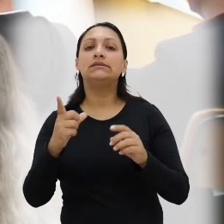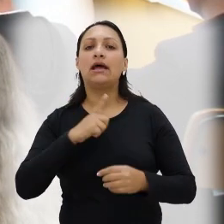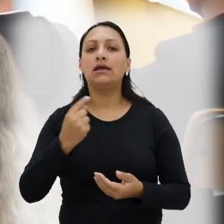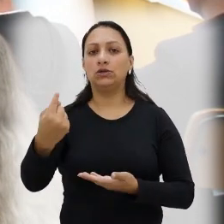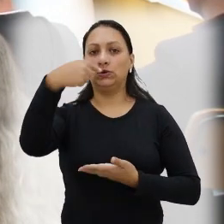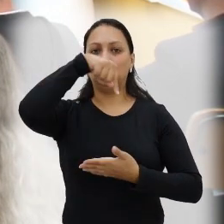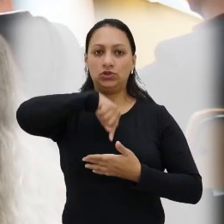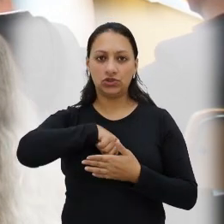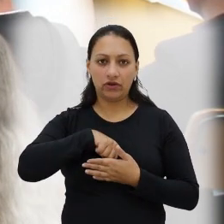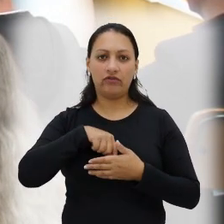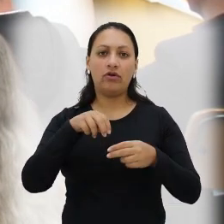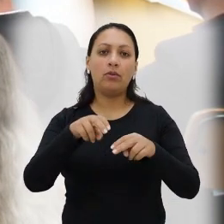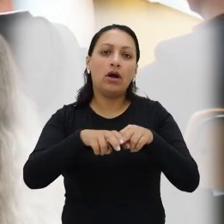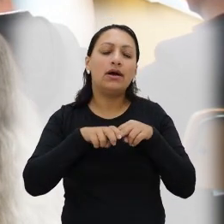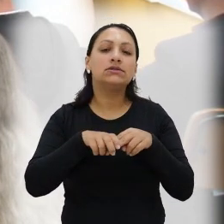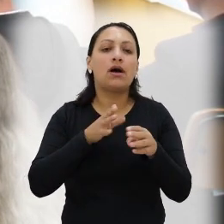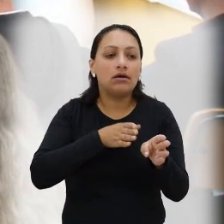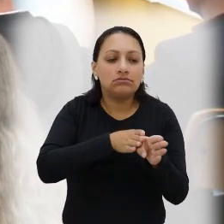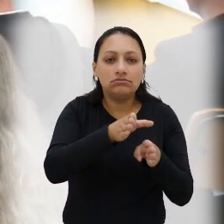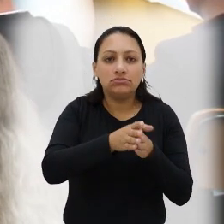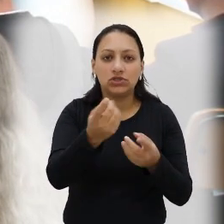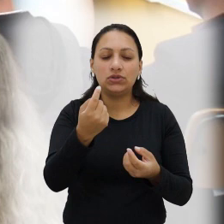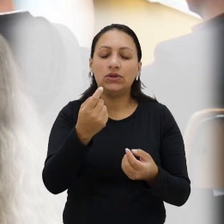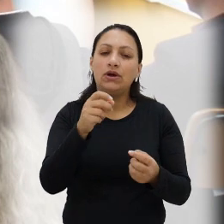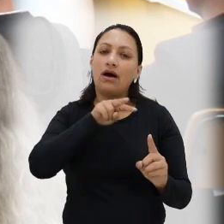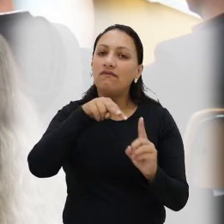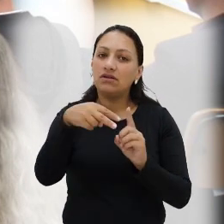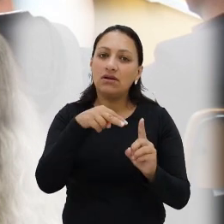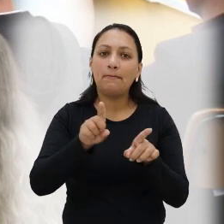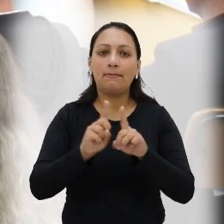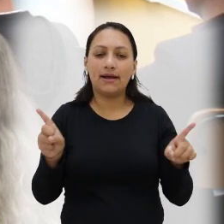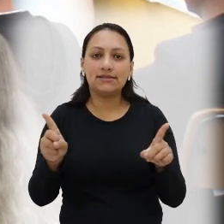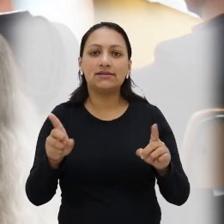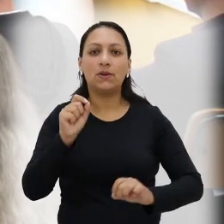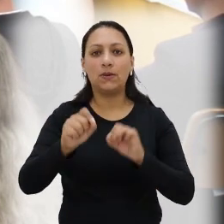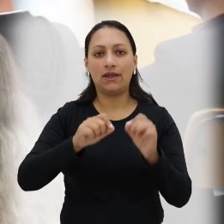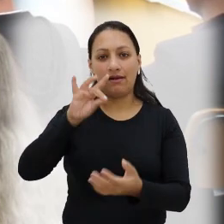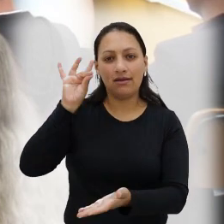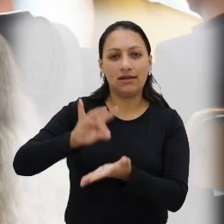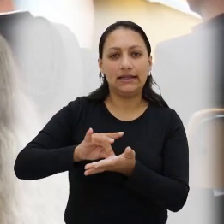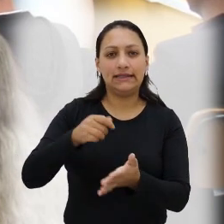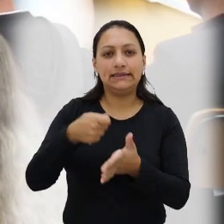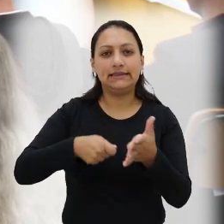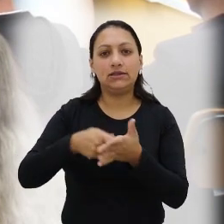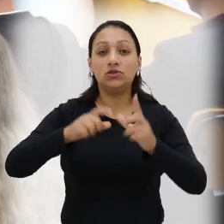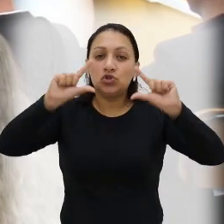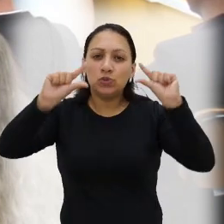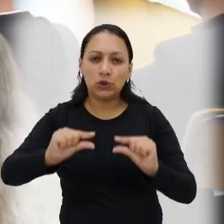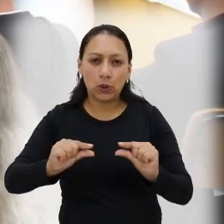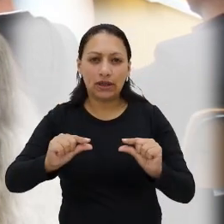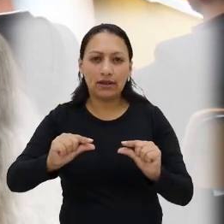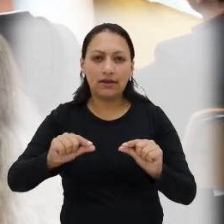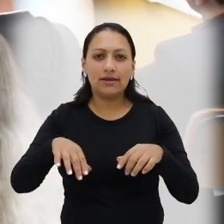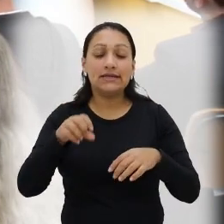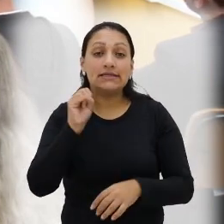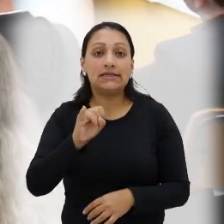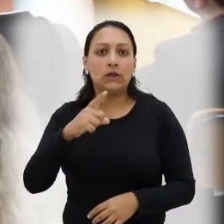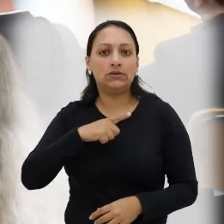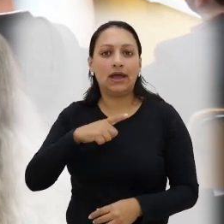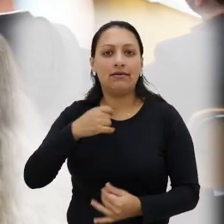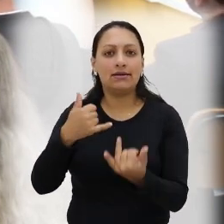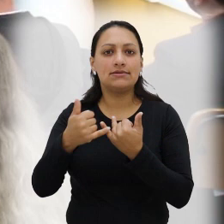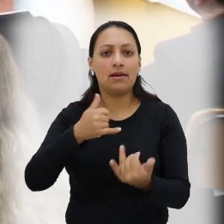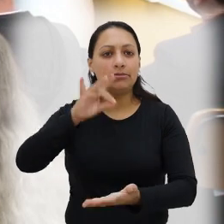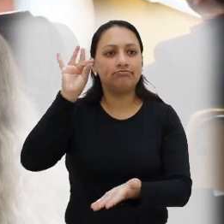por conta da percepção do avaliador, mas as evidências tentam minimizar essa subjetividade. Então, na medida que eu tenho evidências concretas,